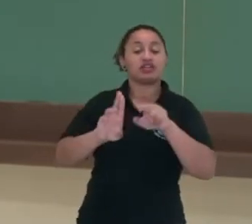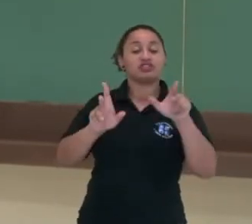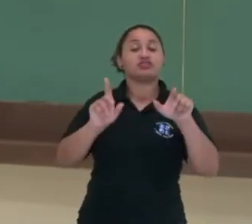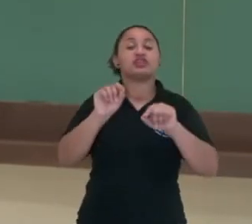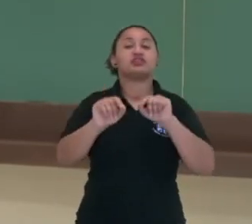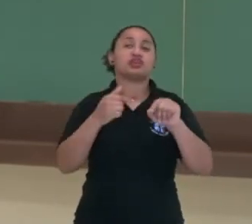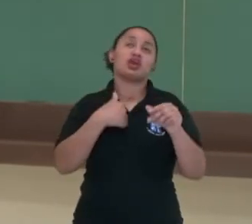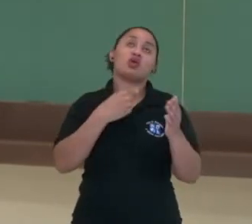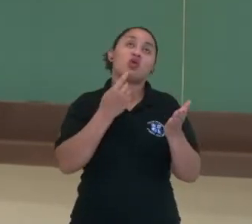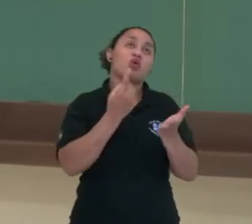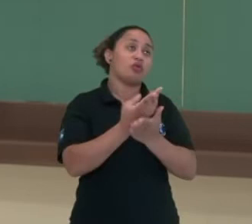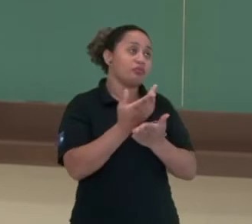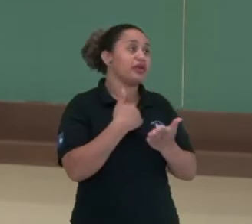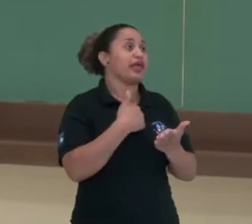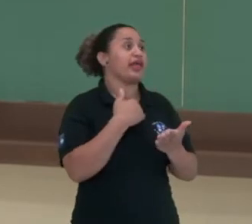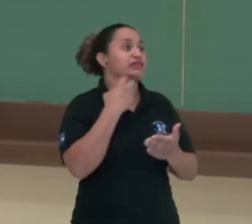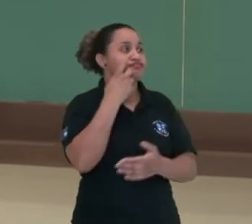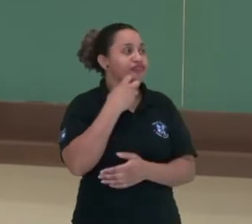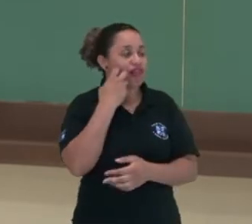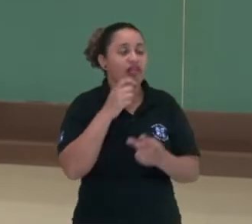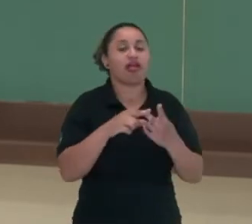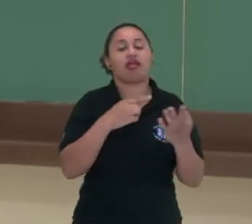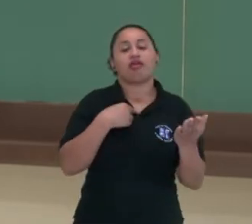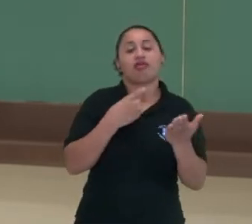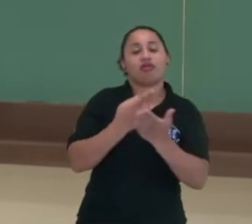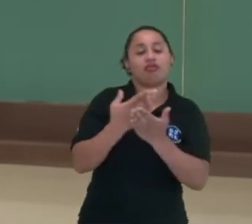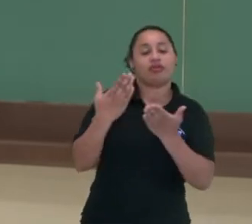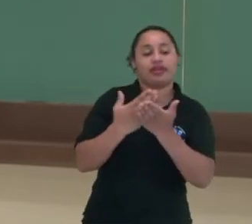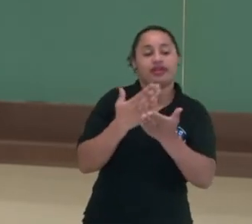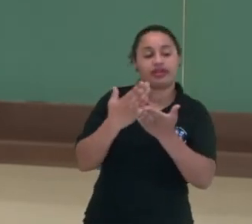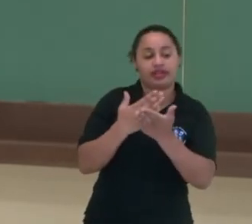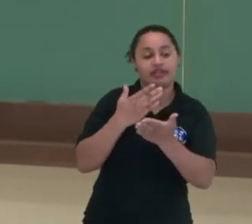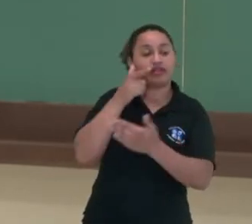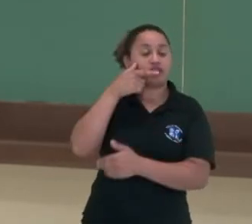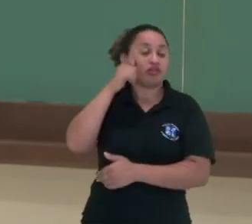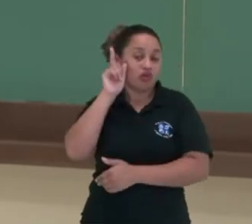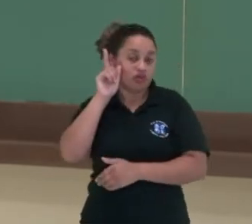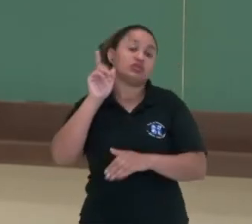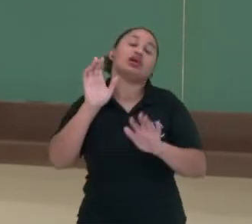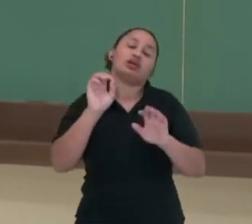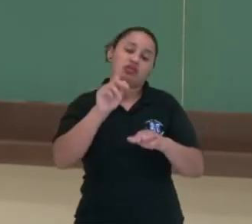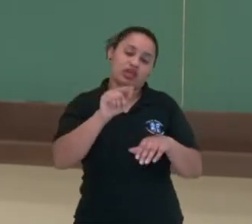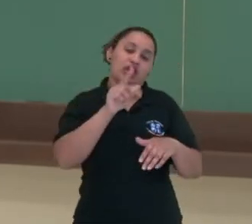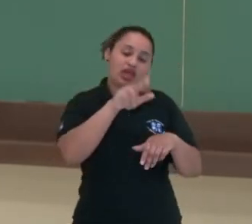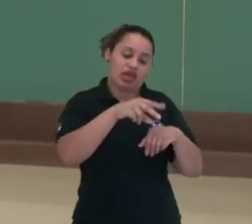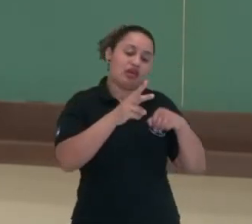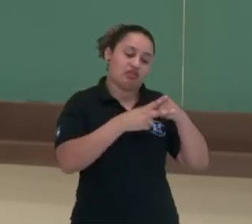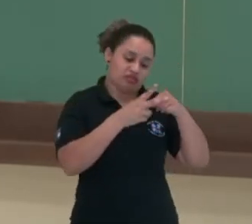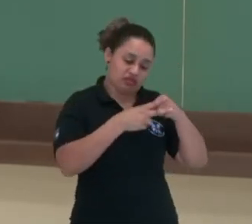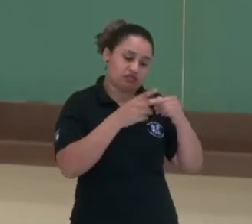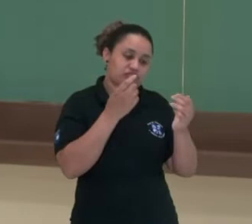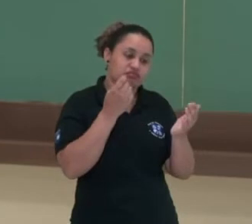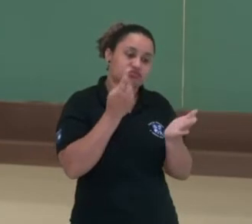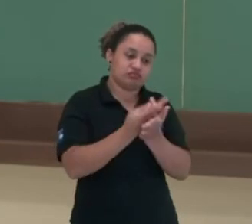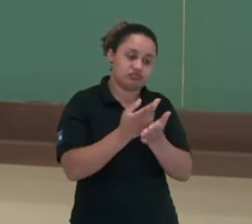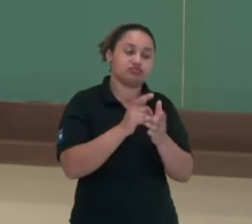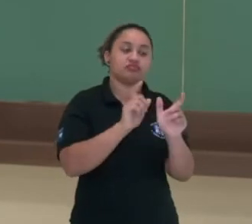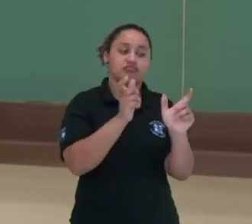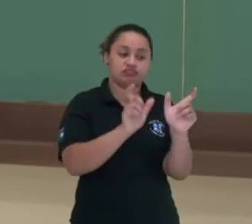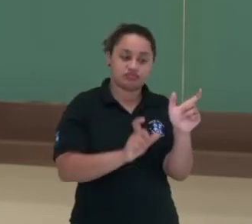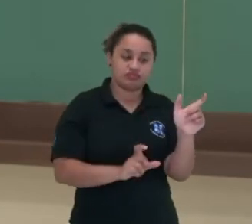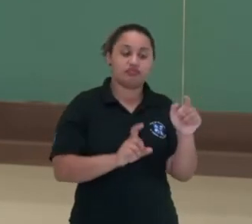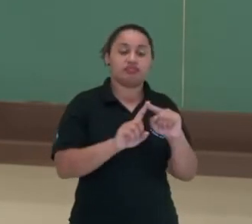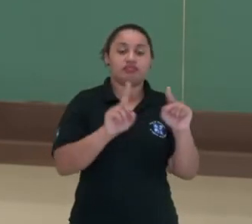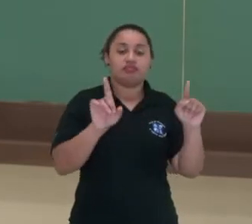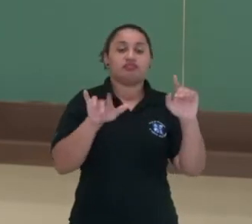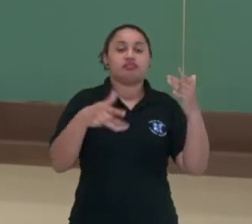dizer comprei um chiclete, comprei um caderno ontem. Aí sim você teria o verbo comprar flexionado. Mas quando você